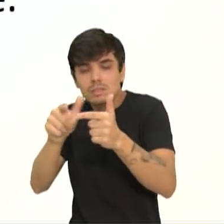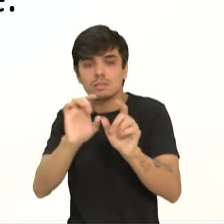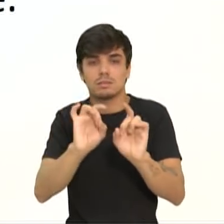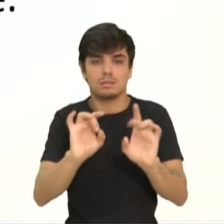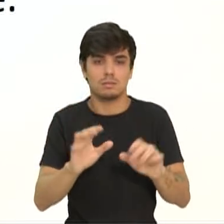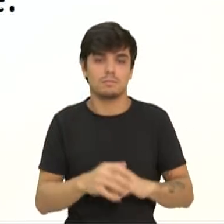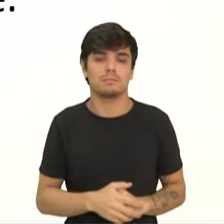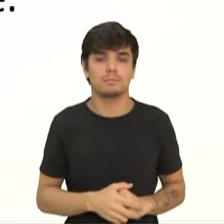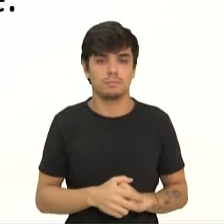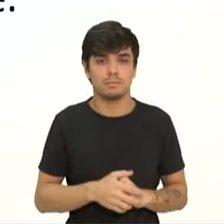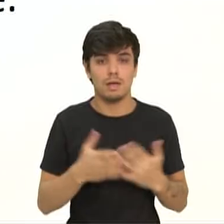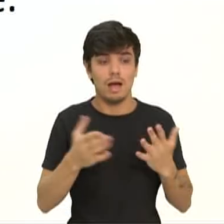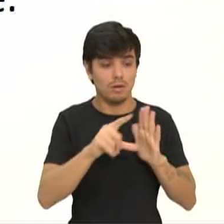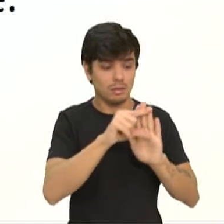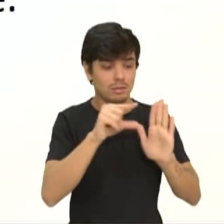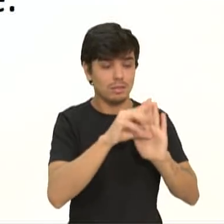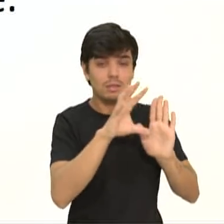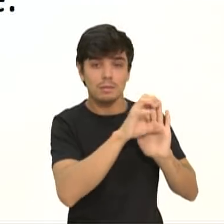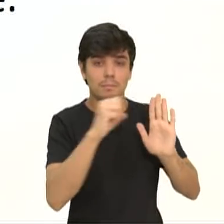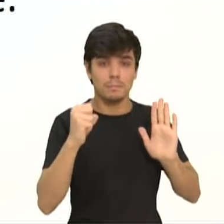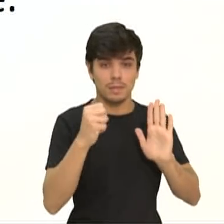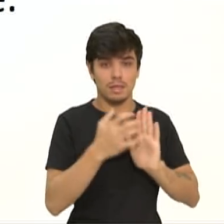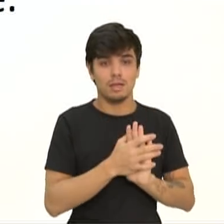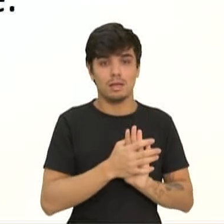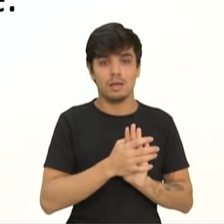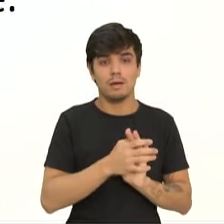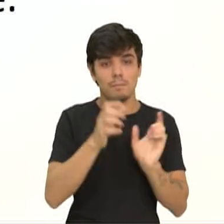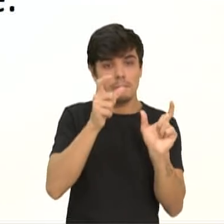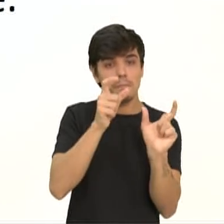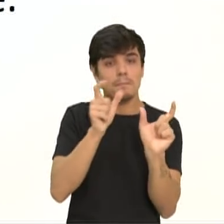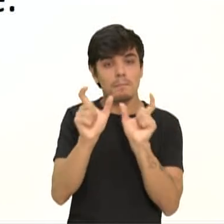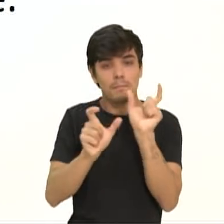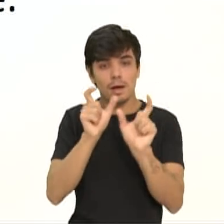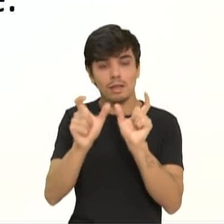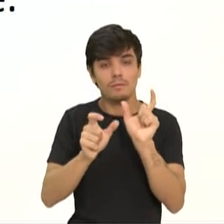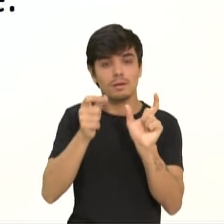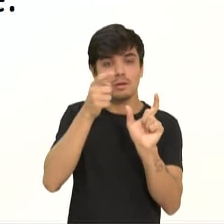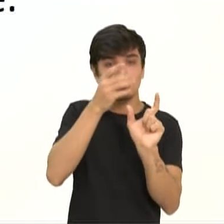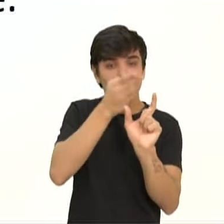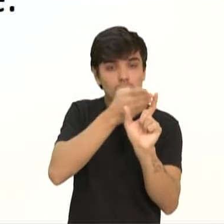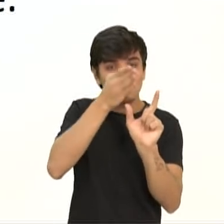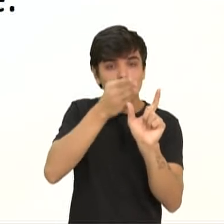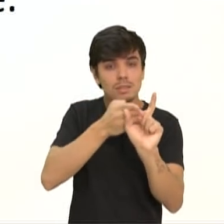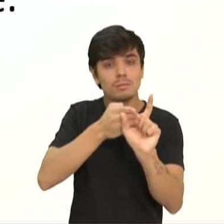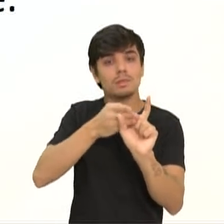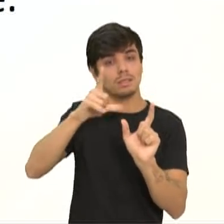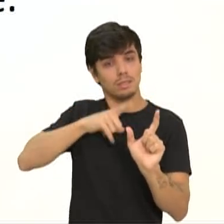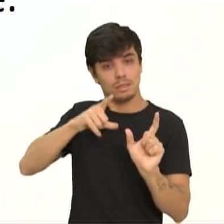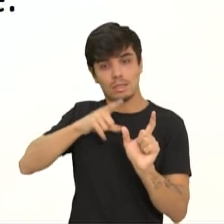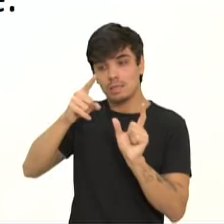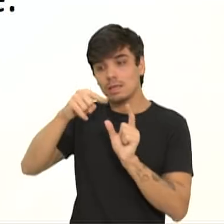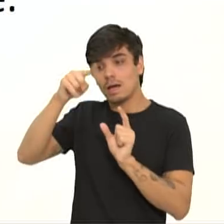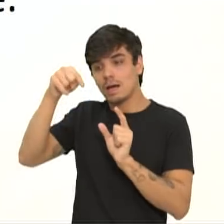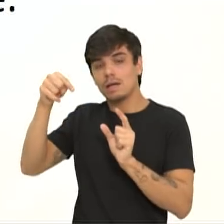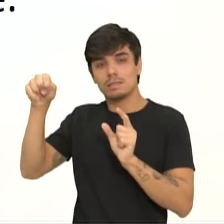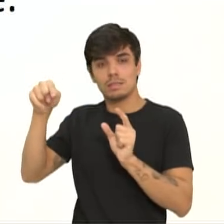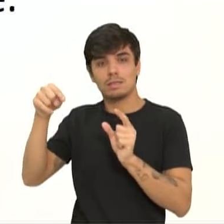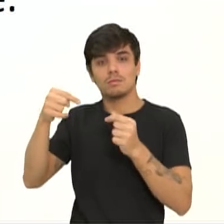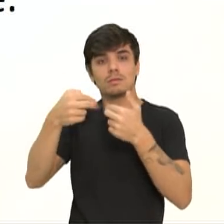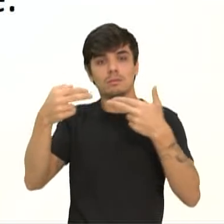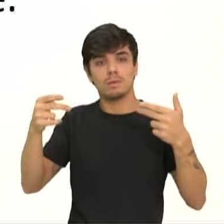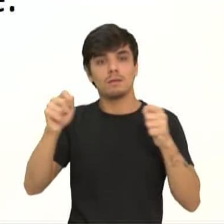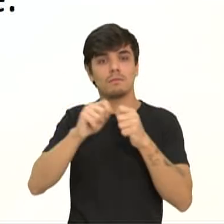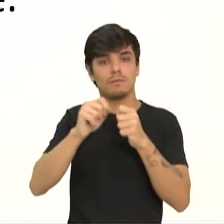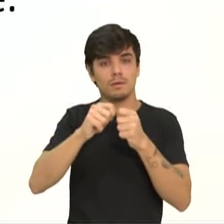Então, retire do trecho as palavras com 2 sílabas ou mais que possuem acento e faça a separação das sílabas